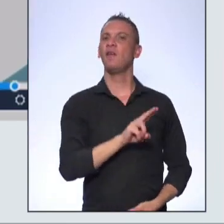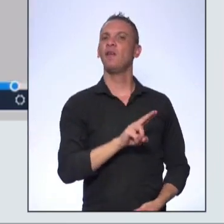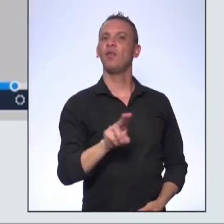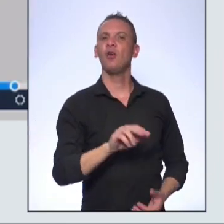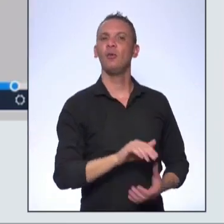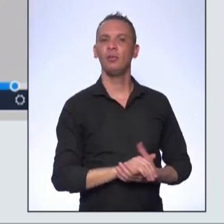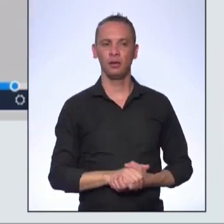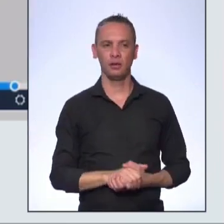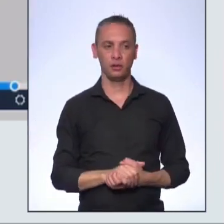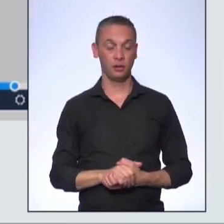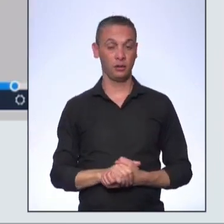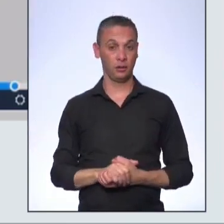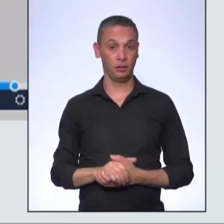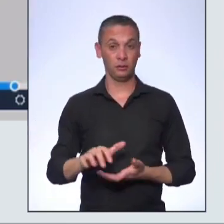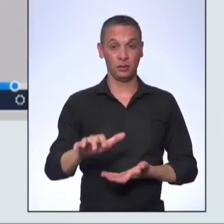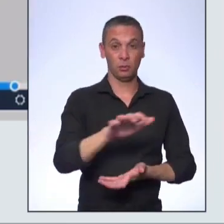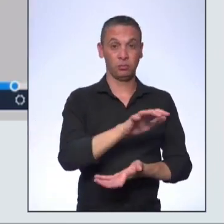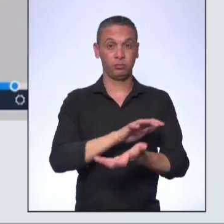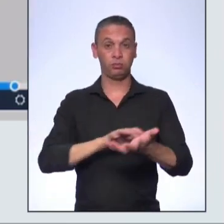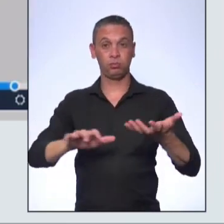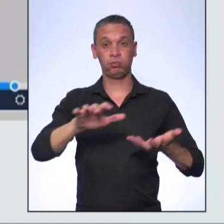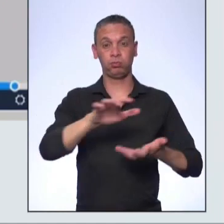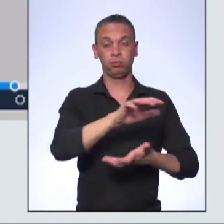nosso alvo é a revolta da vacina.